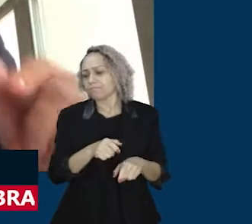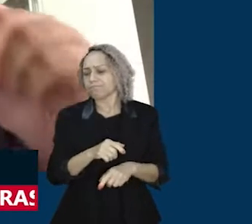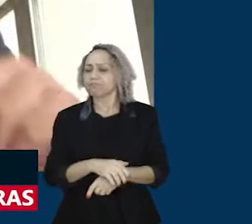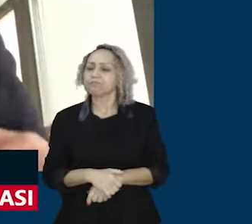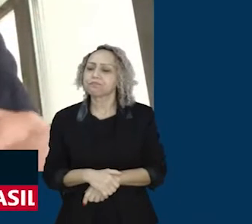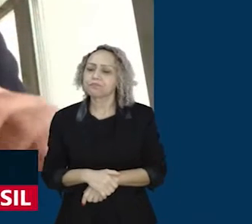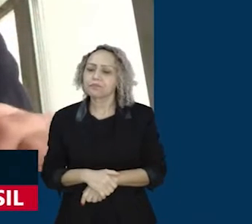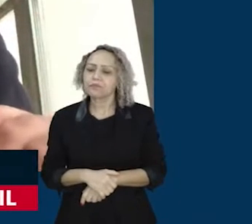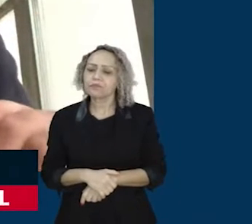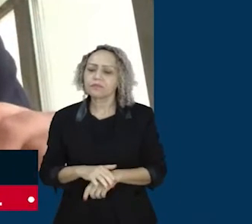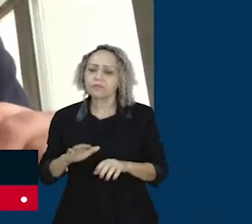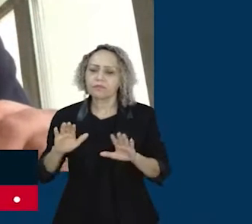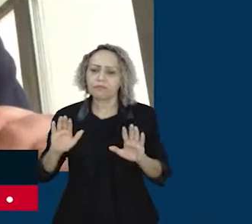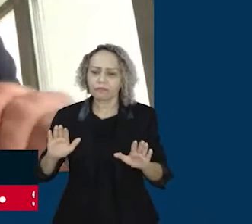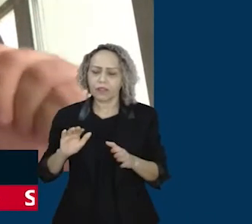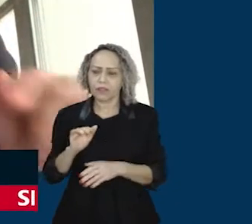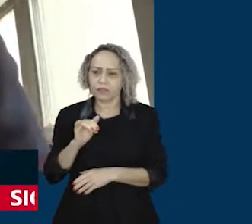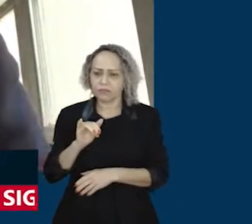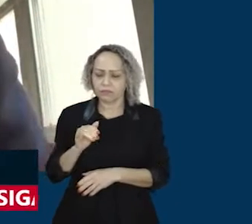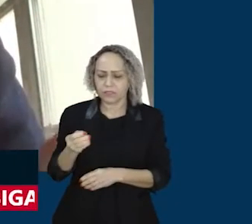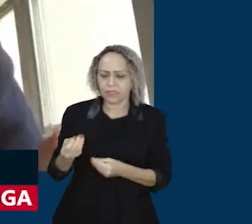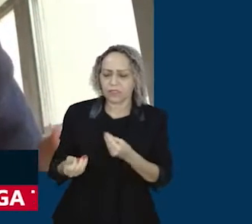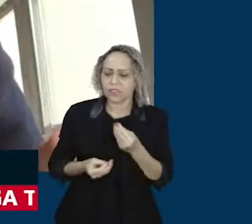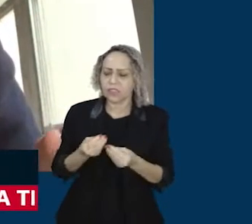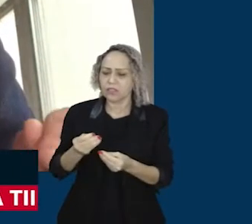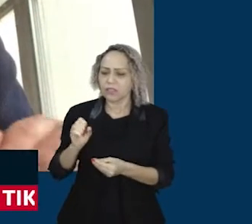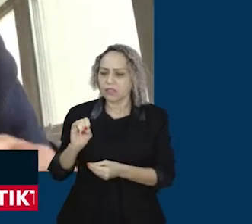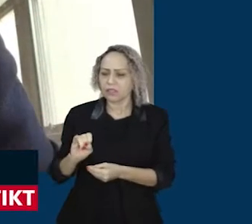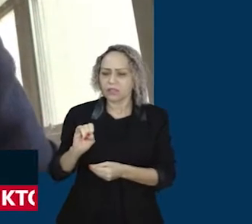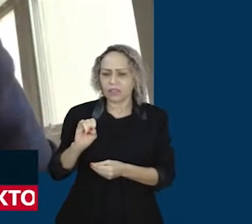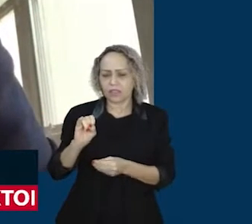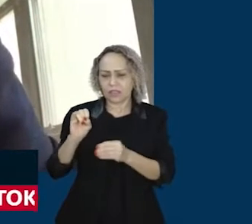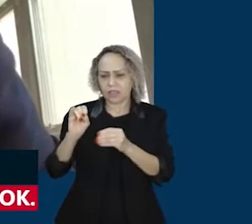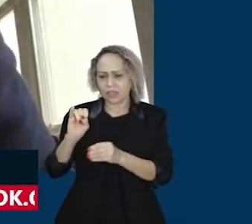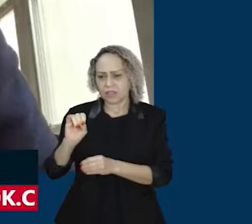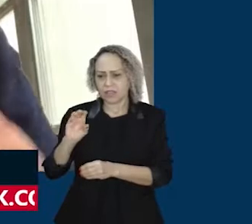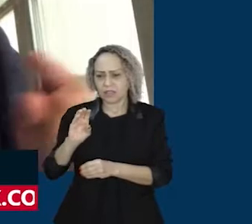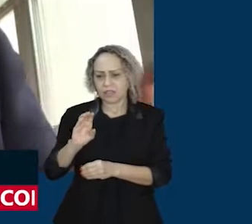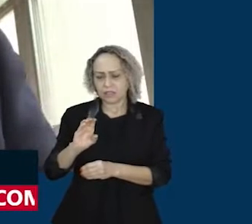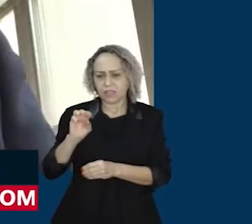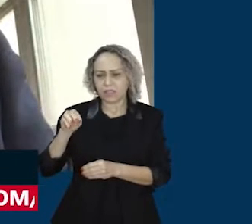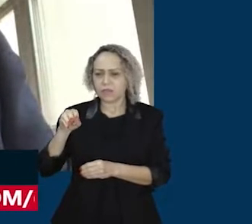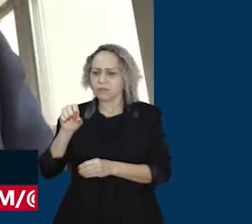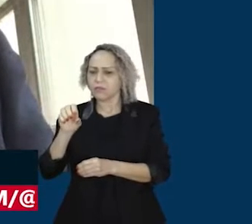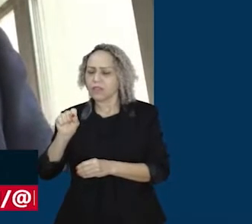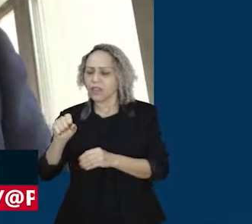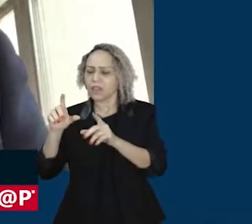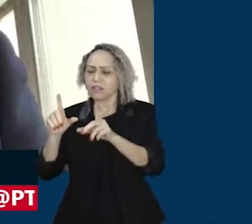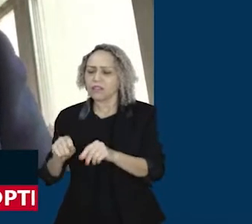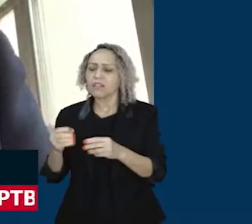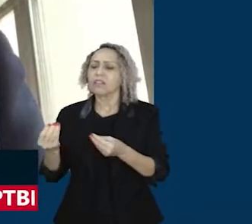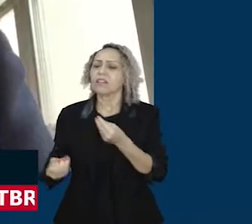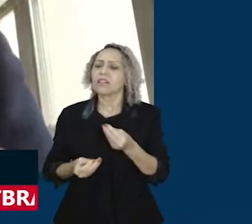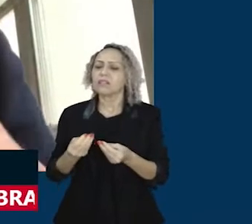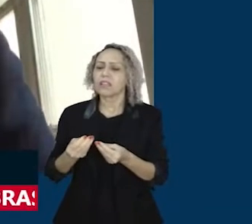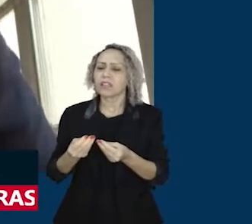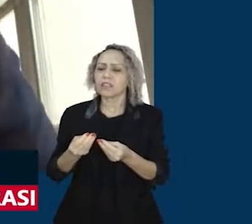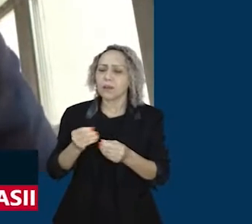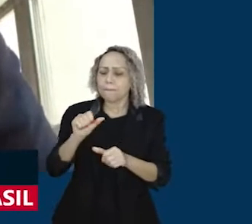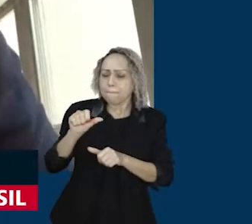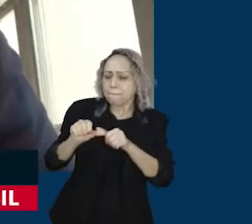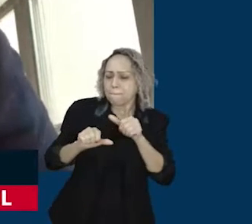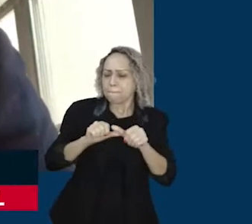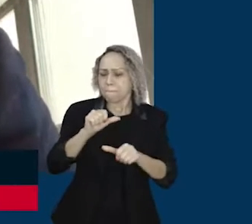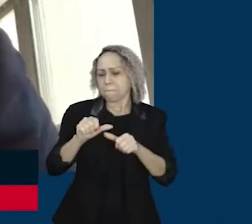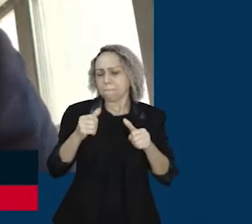porque altera, essa última medida agora, altera o Código Tributário Nacional, portanto passa a ser uma modificação permanente, né? Nós